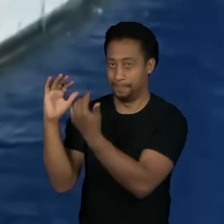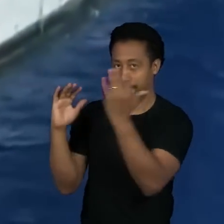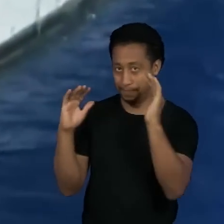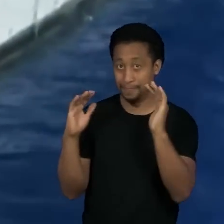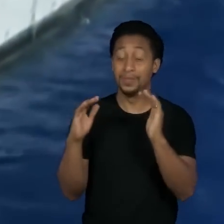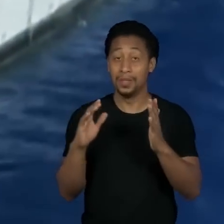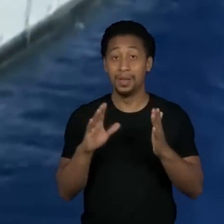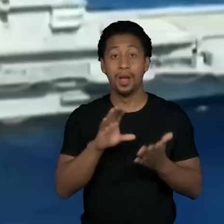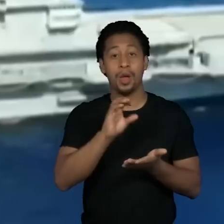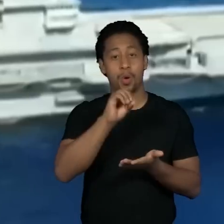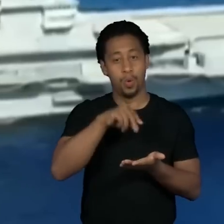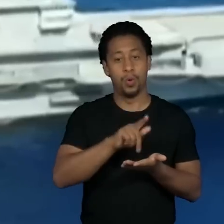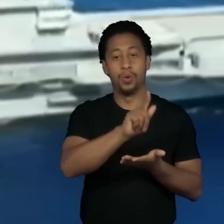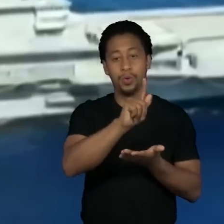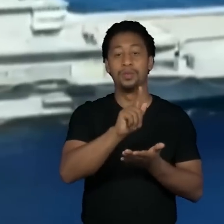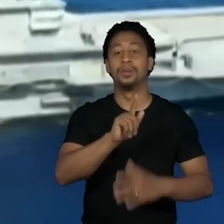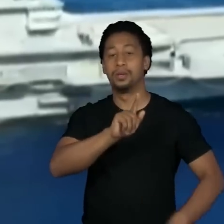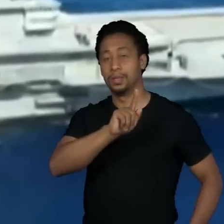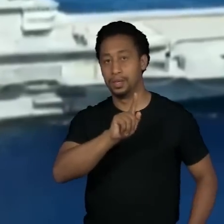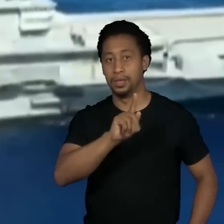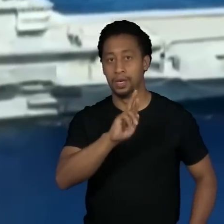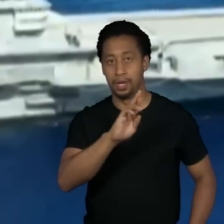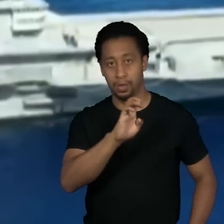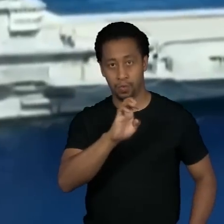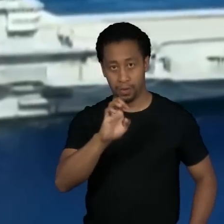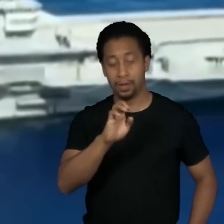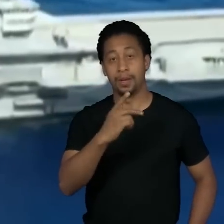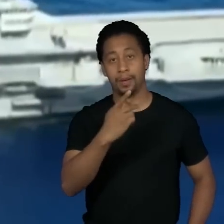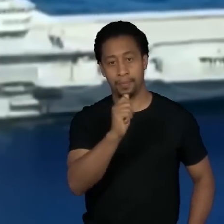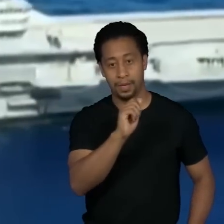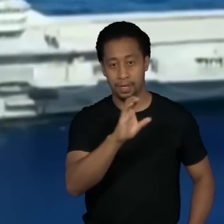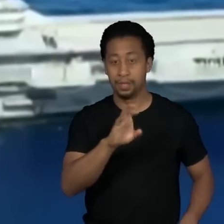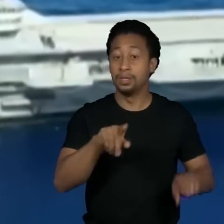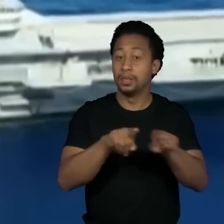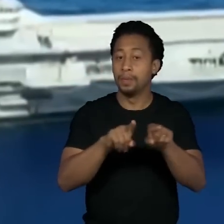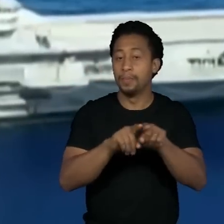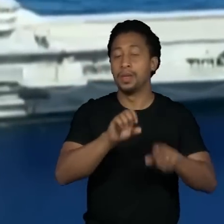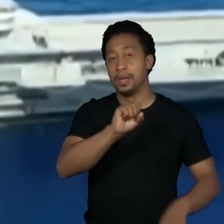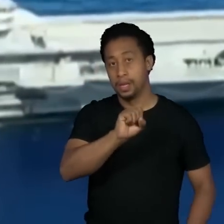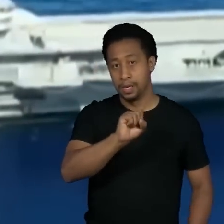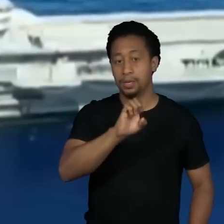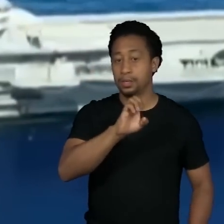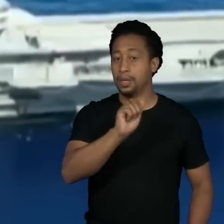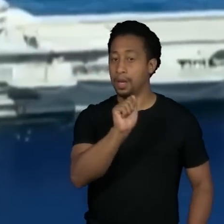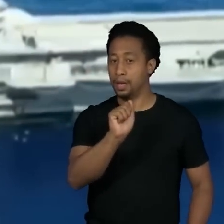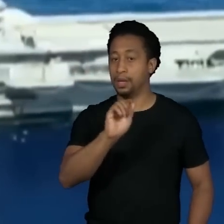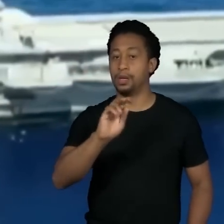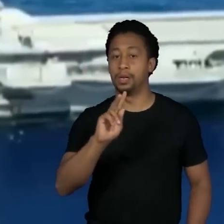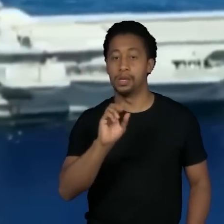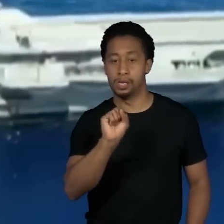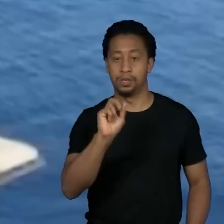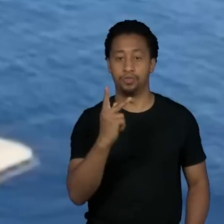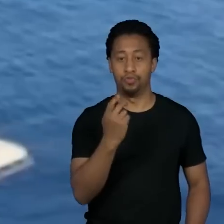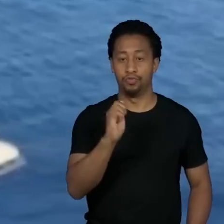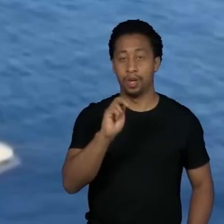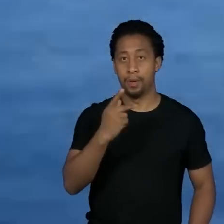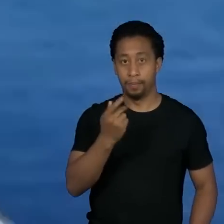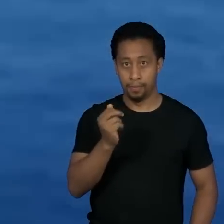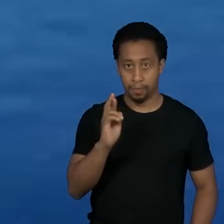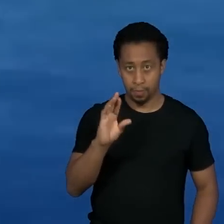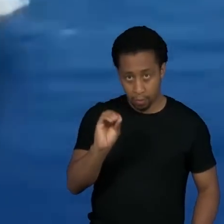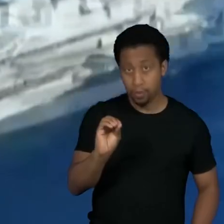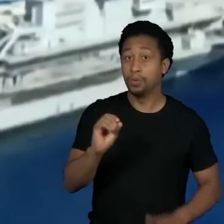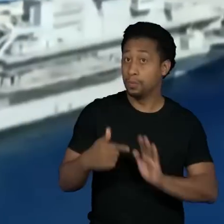Greenpeace Brasil e a Sea Shepherd criticaram a decisão da Marinha de afundar o porta-aviões de